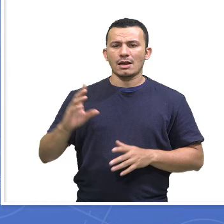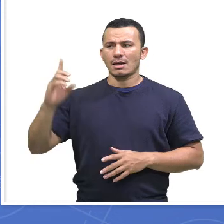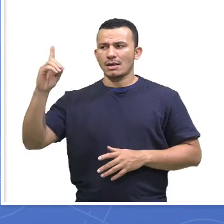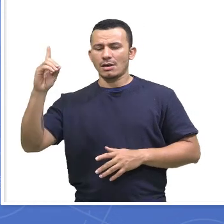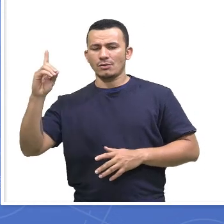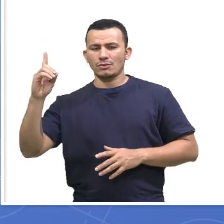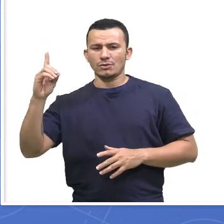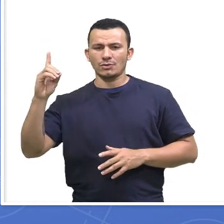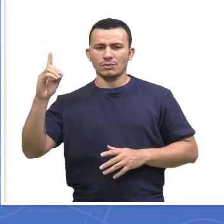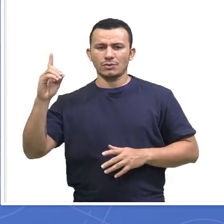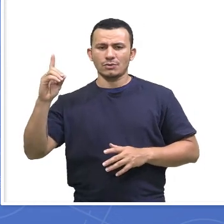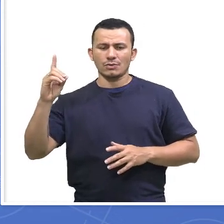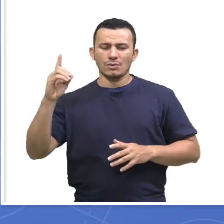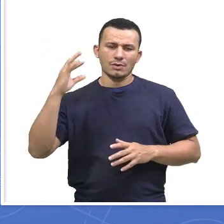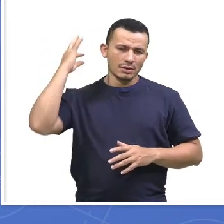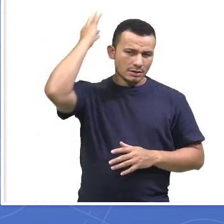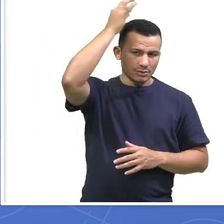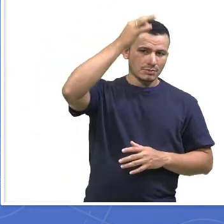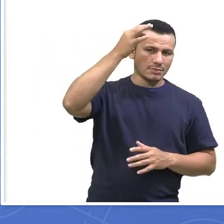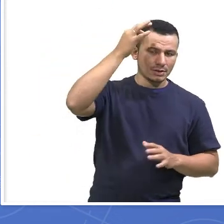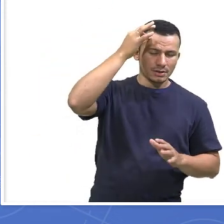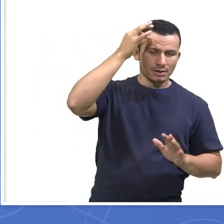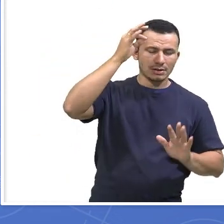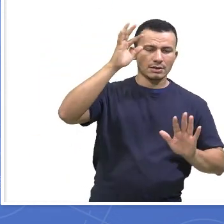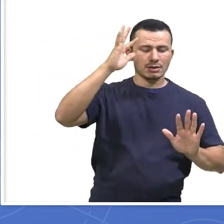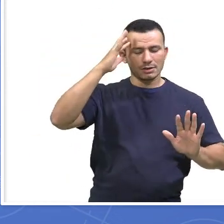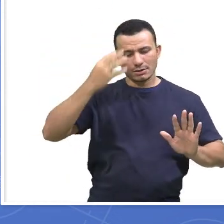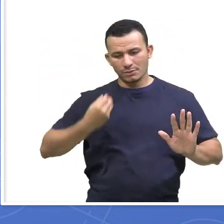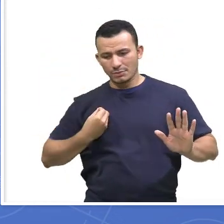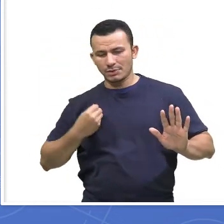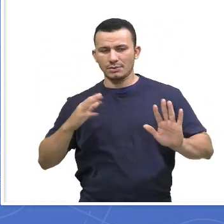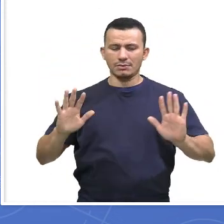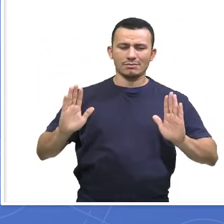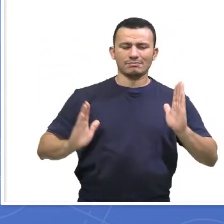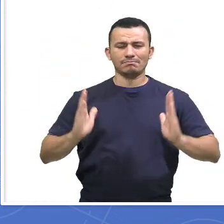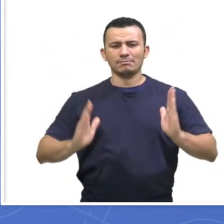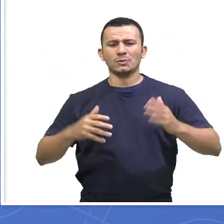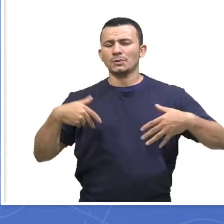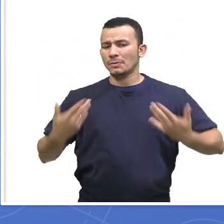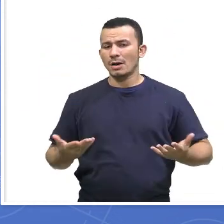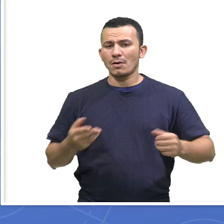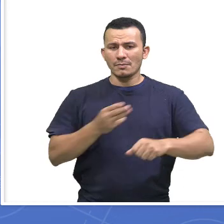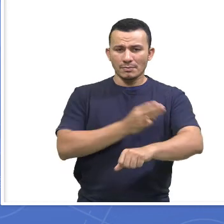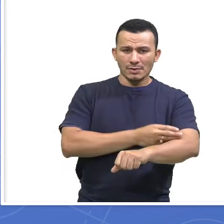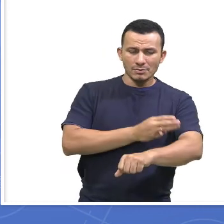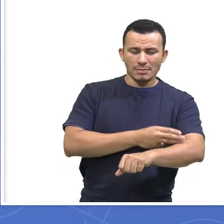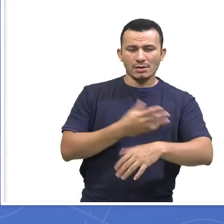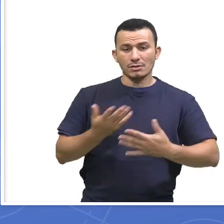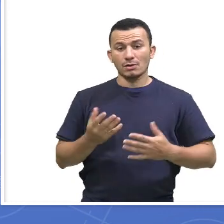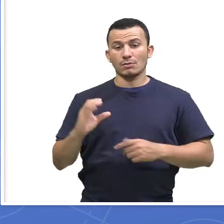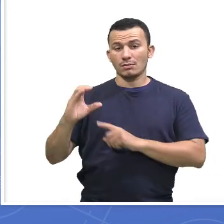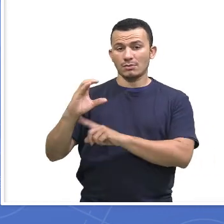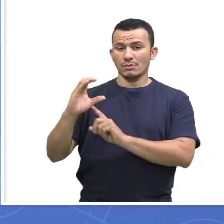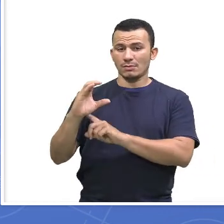quando a gente fala da palavra Espírito, nós estamos falando ali da Idade Média. Então vamos atentar à questão C aqui,